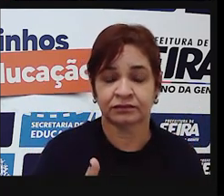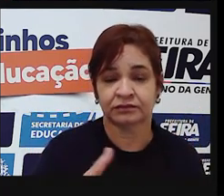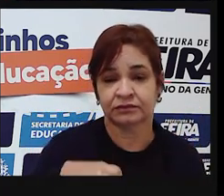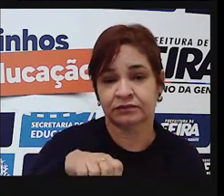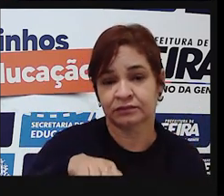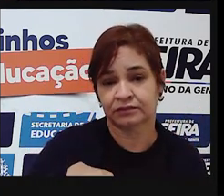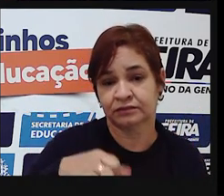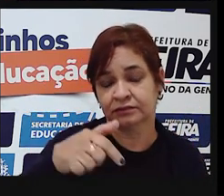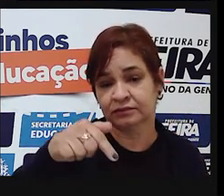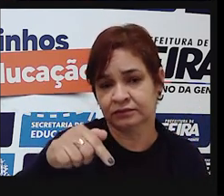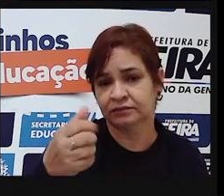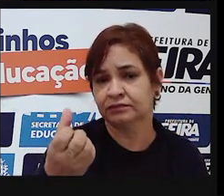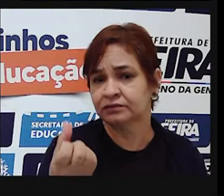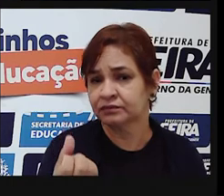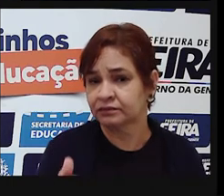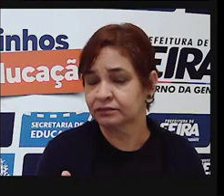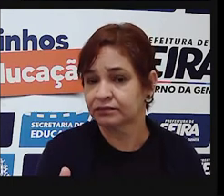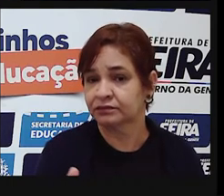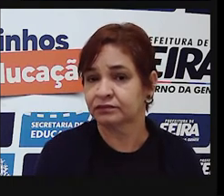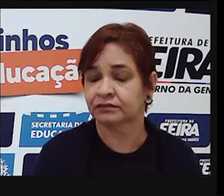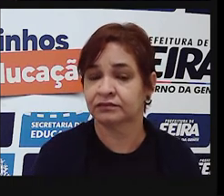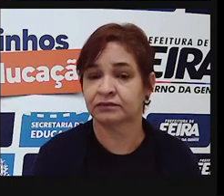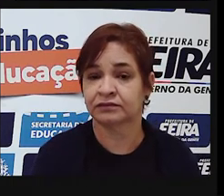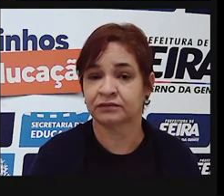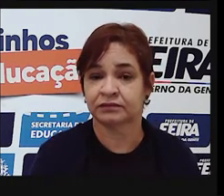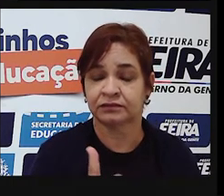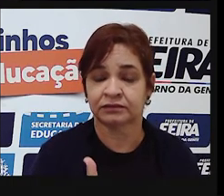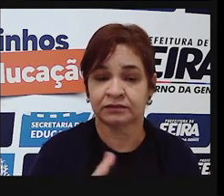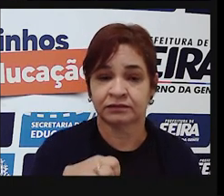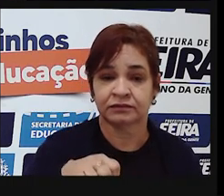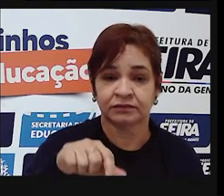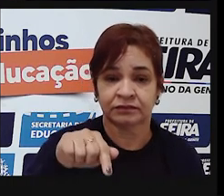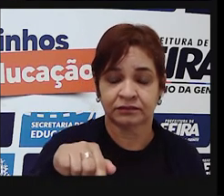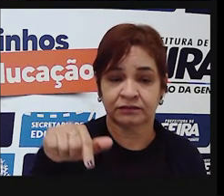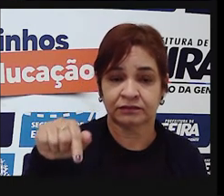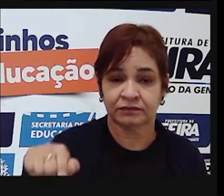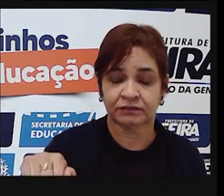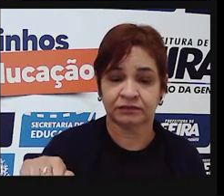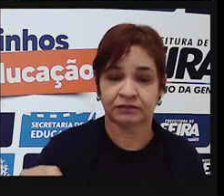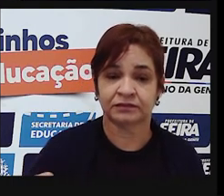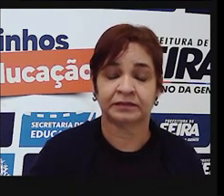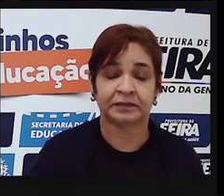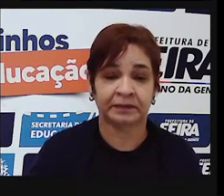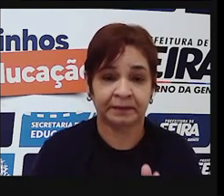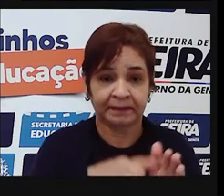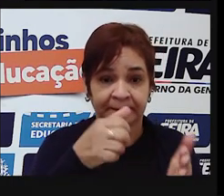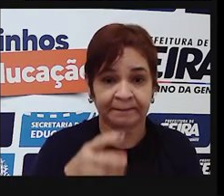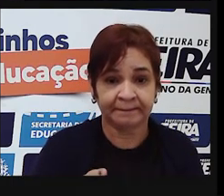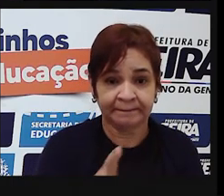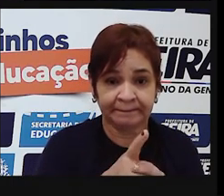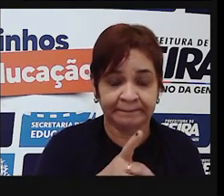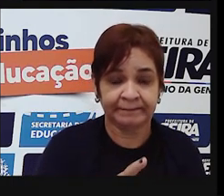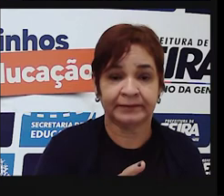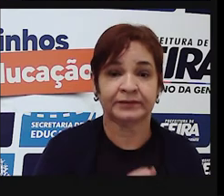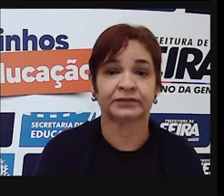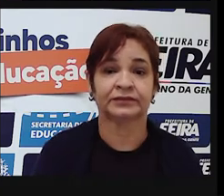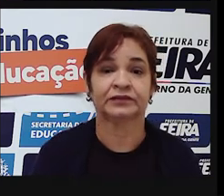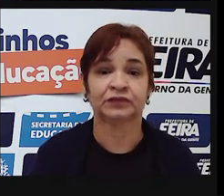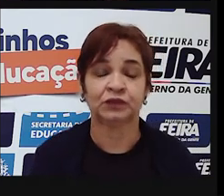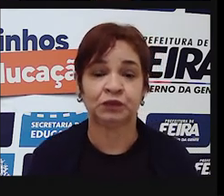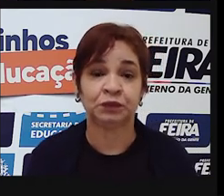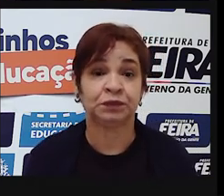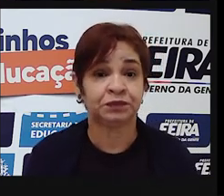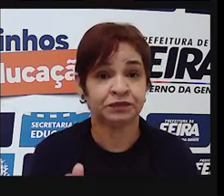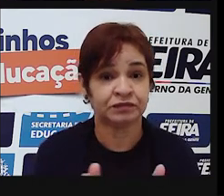1966. Em 1967, gravou o seu primeiro disco, Domingo, com Caetano